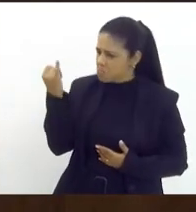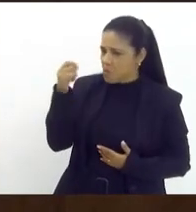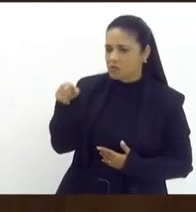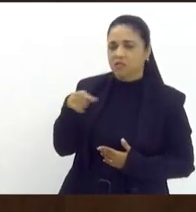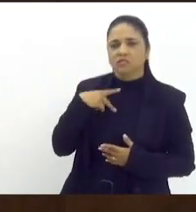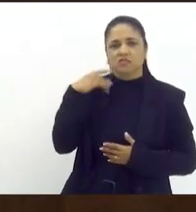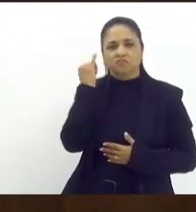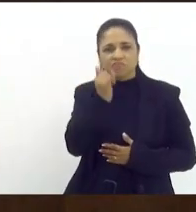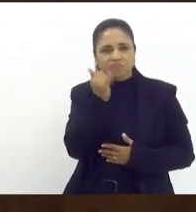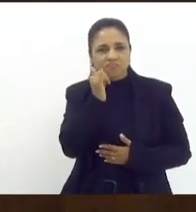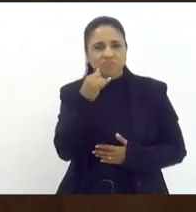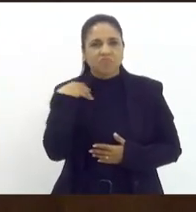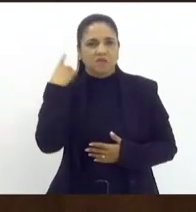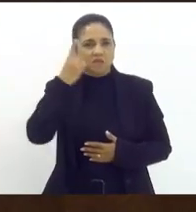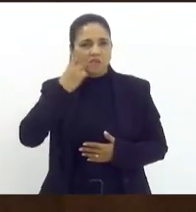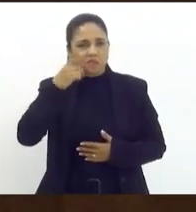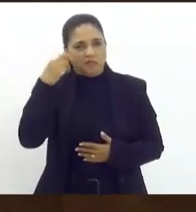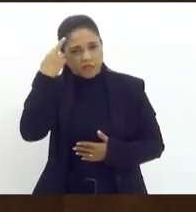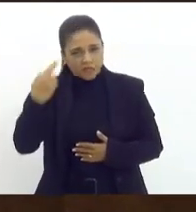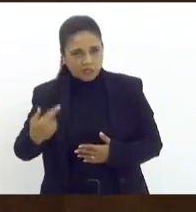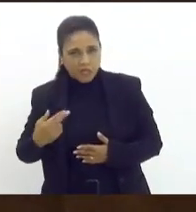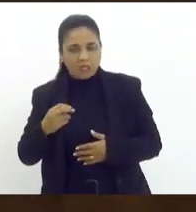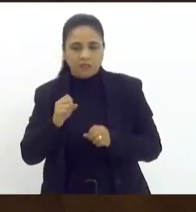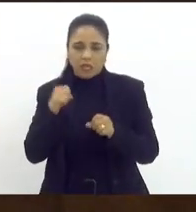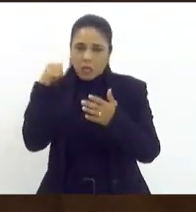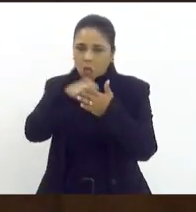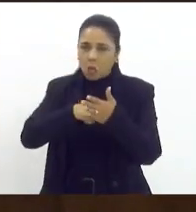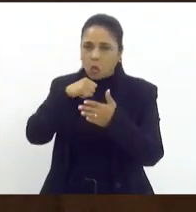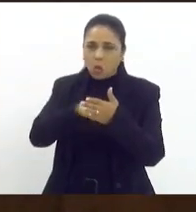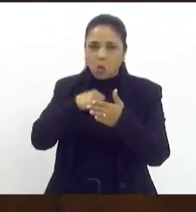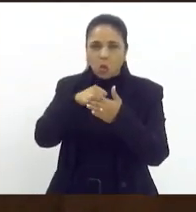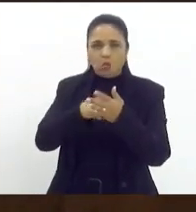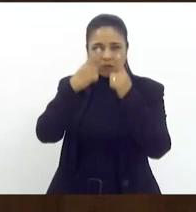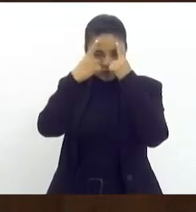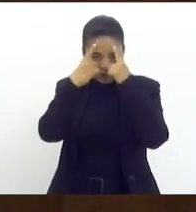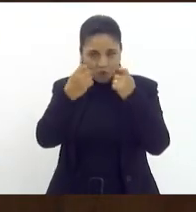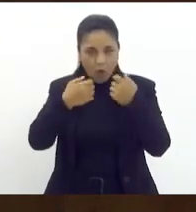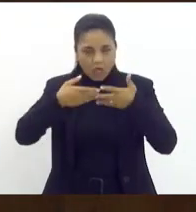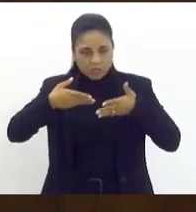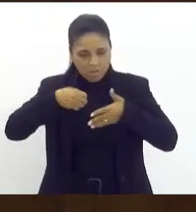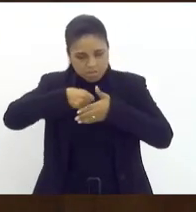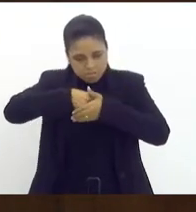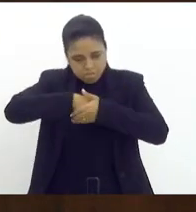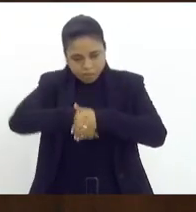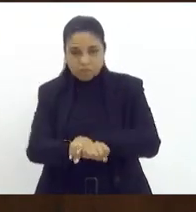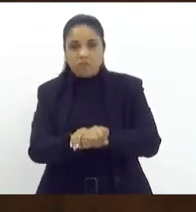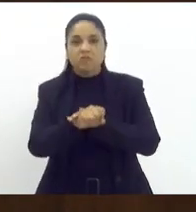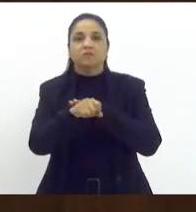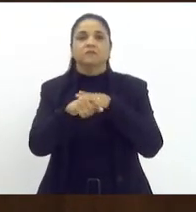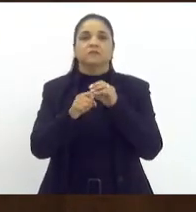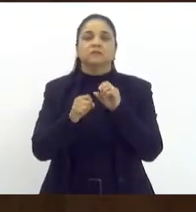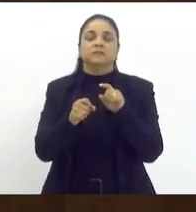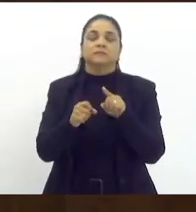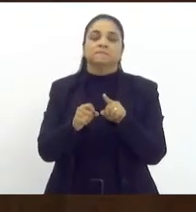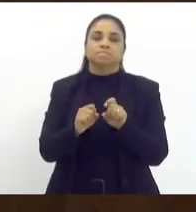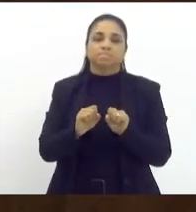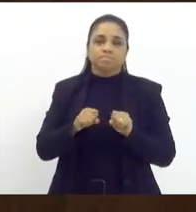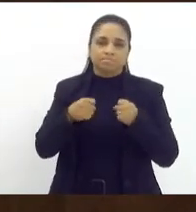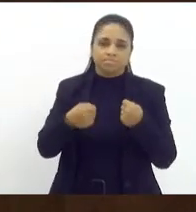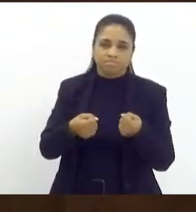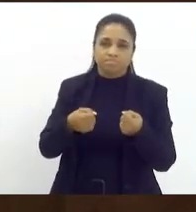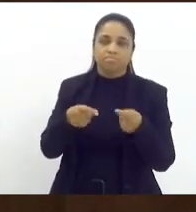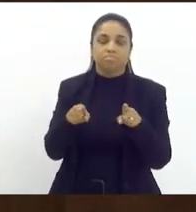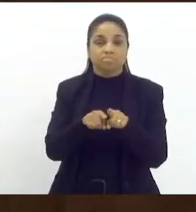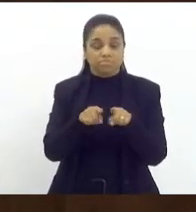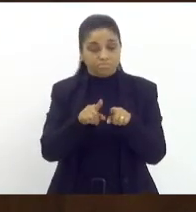companheira Renata Souza que luta contra a violência obstétrica em todo o estado do Rio de Janeiro na defesa da Maternidade e dizer eu como militante